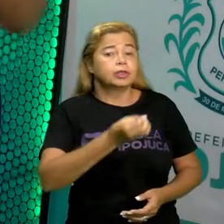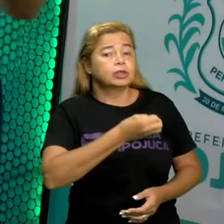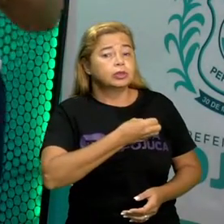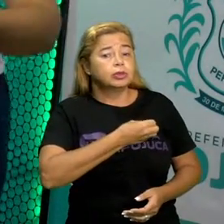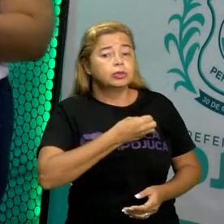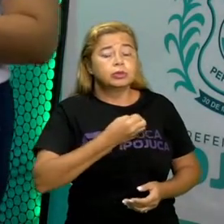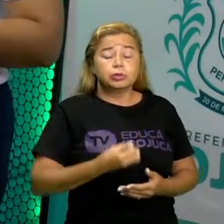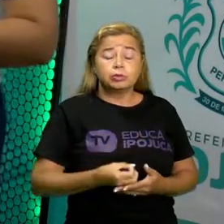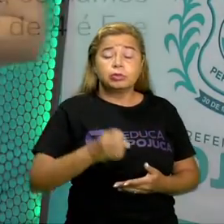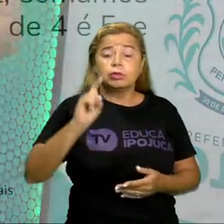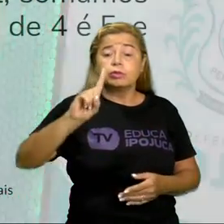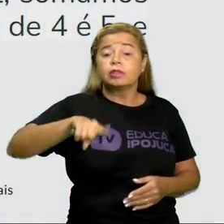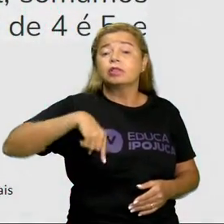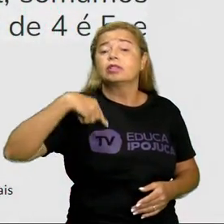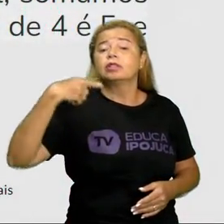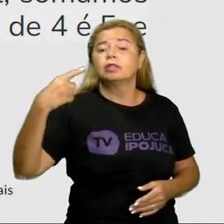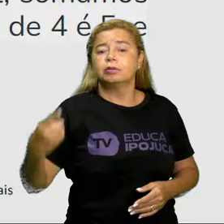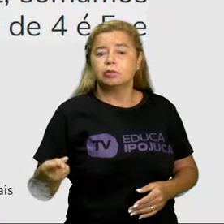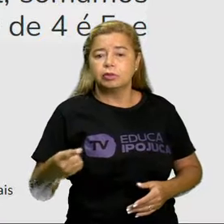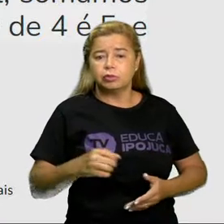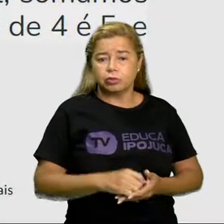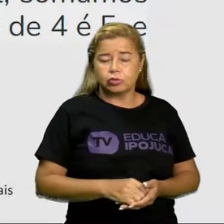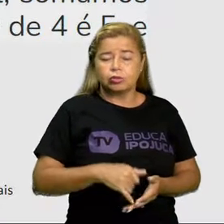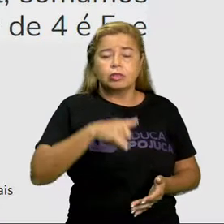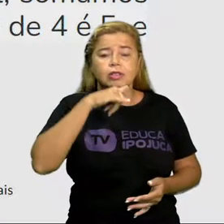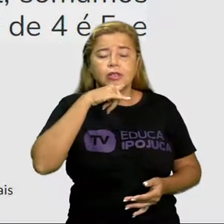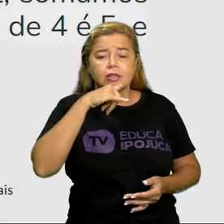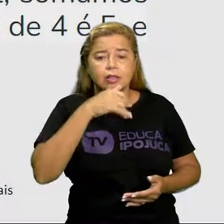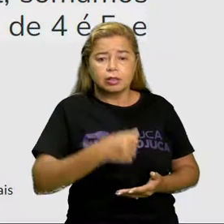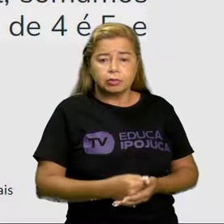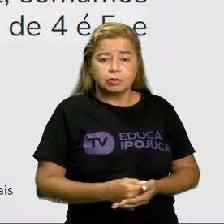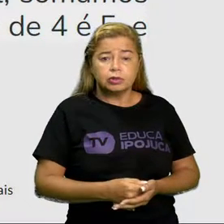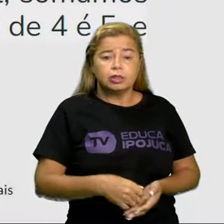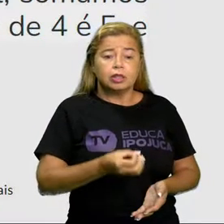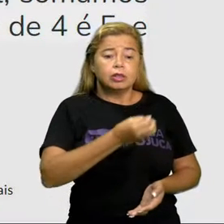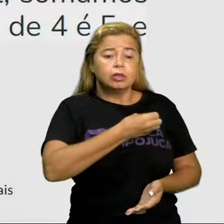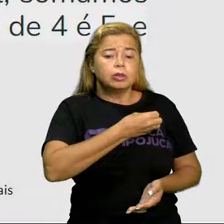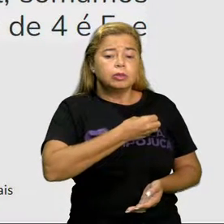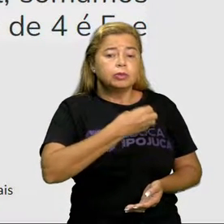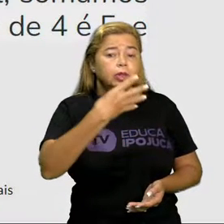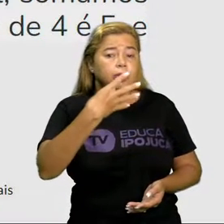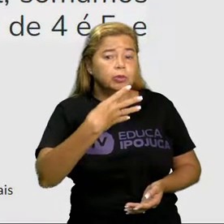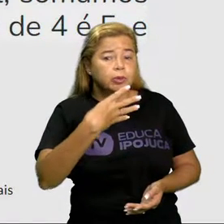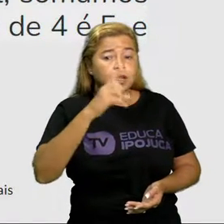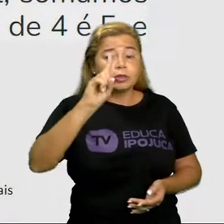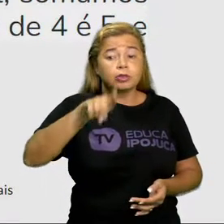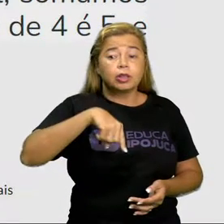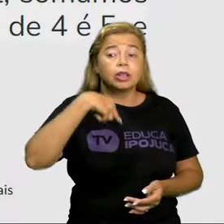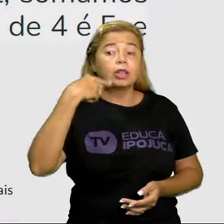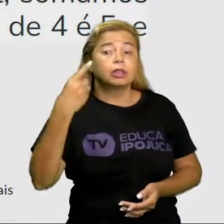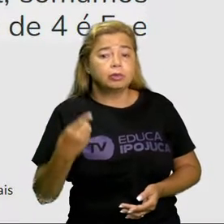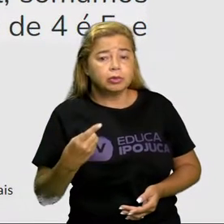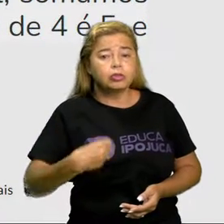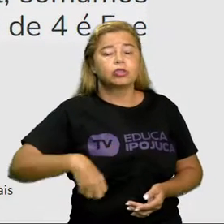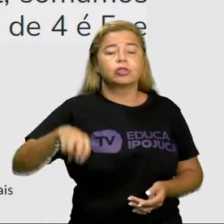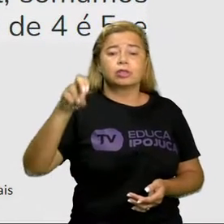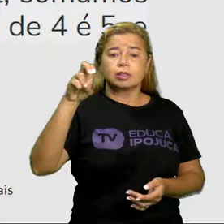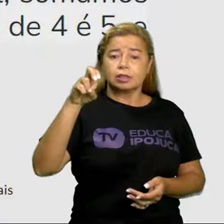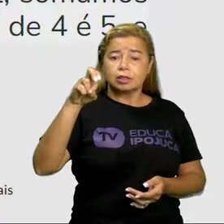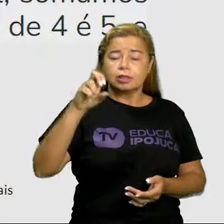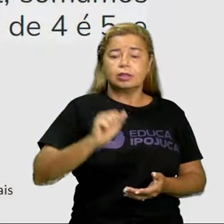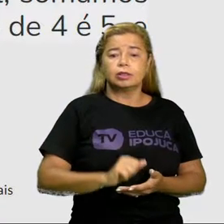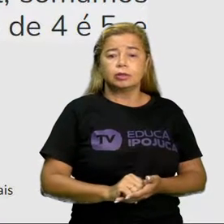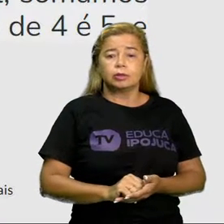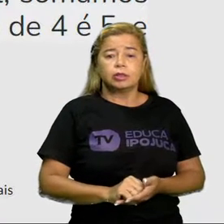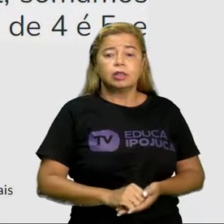número que vem depois do quatro então sucessor do quatro ele é rico o sucessor do 12 é o treze